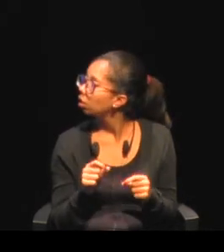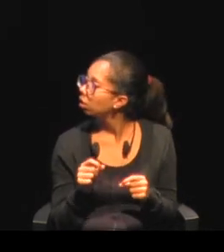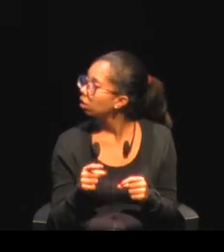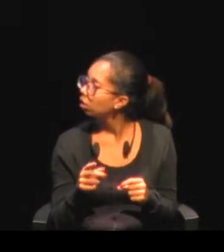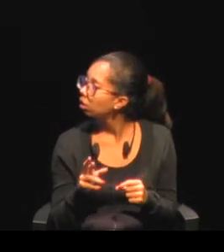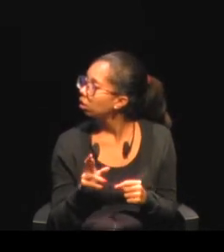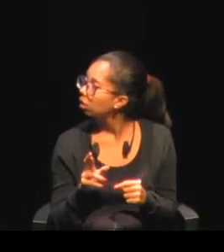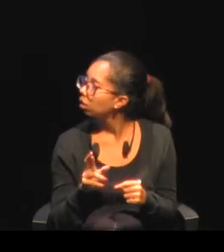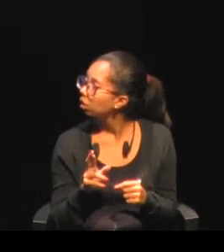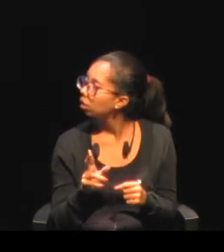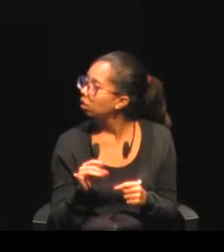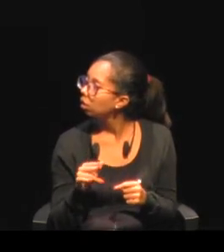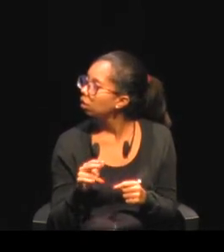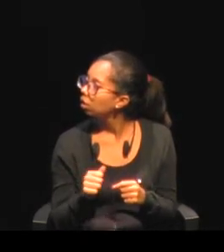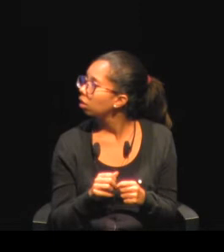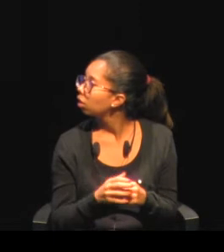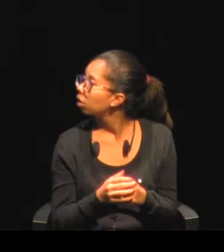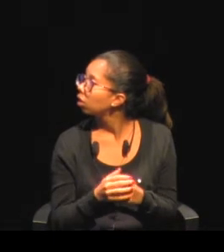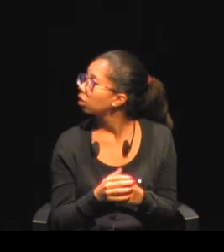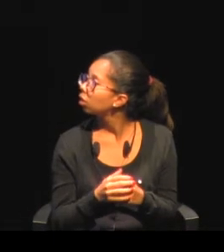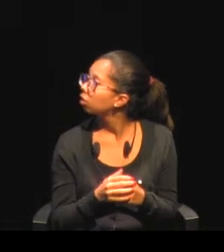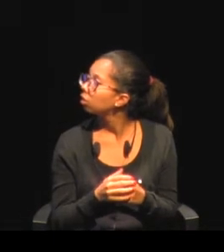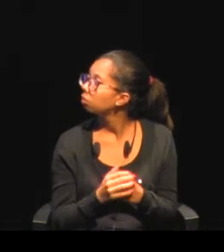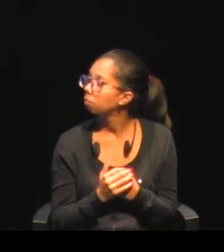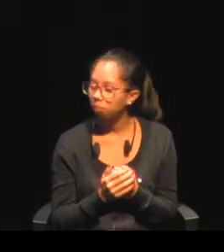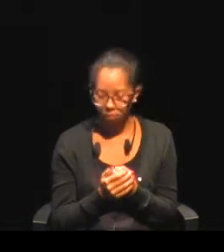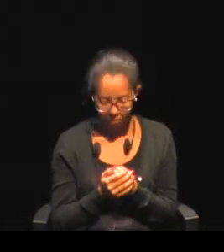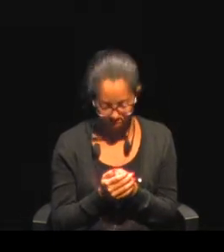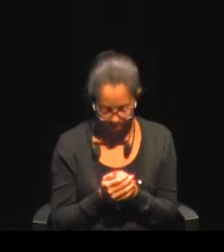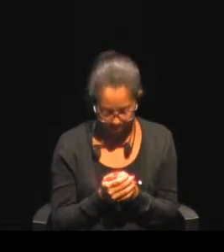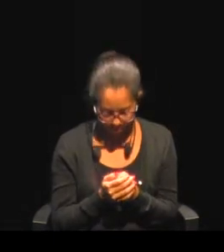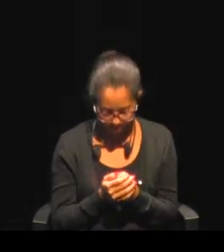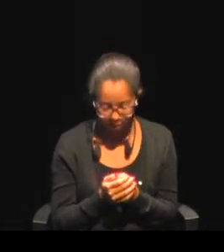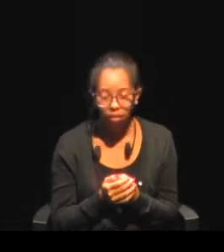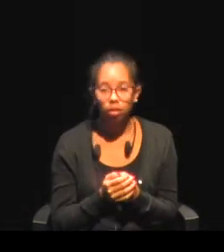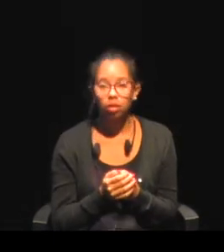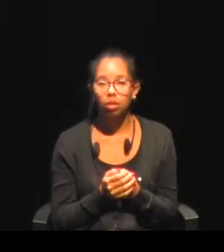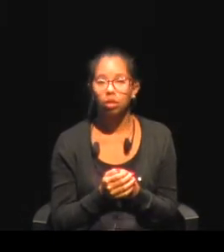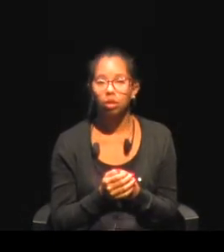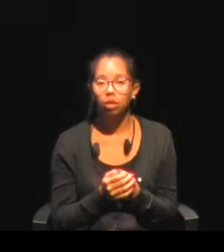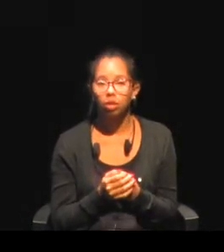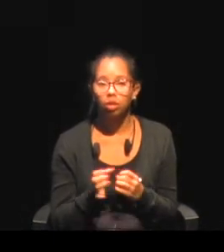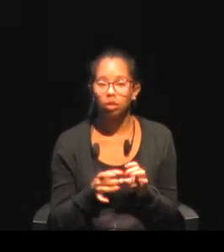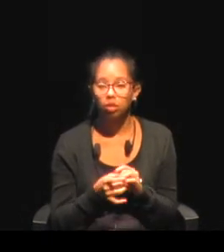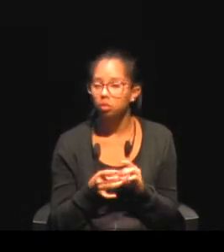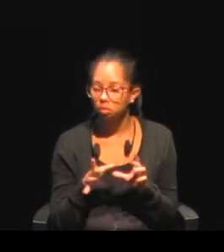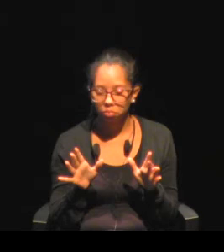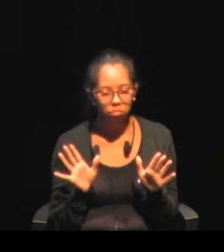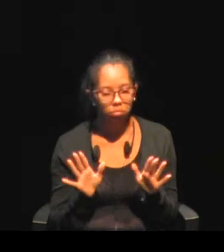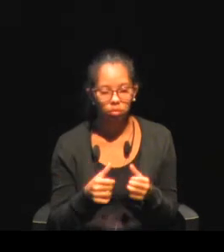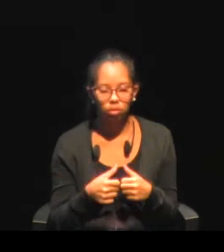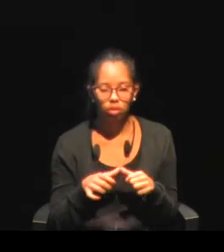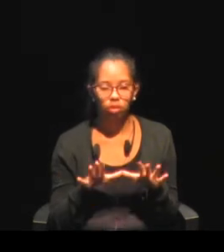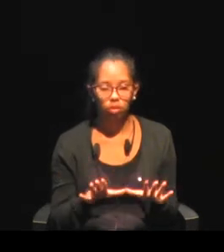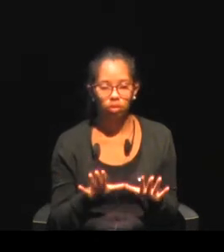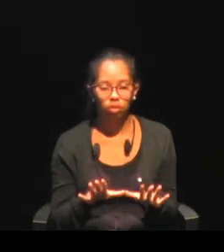aqui é a velha enfermaria, é uma ruína mal assombrada, muito mal assombrada. E acho que essa característica a gente